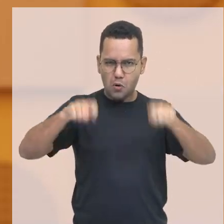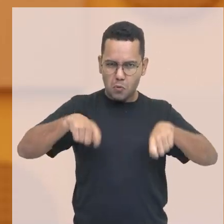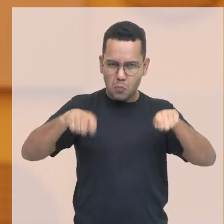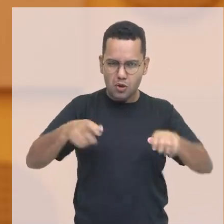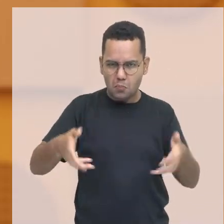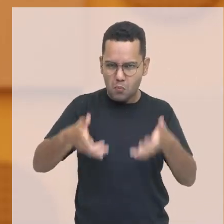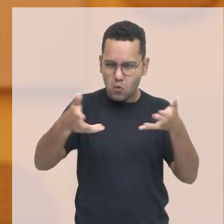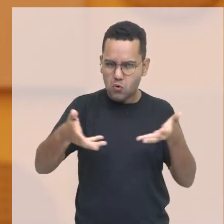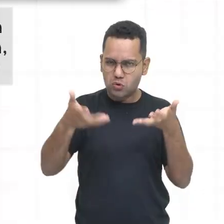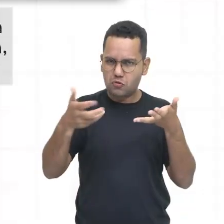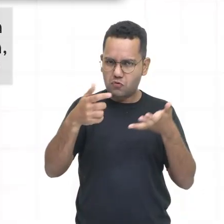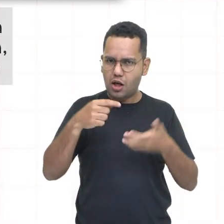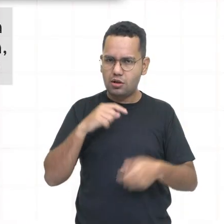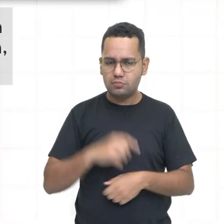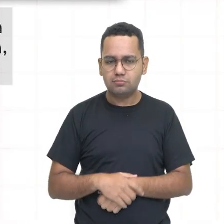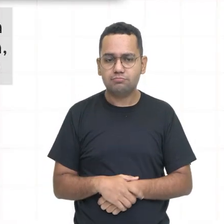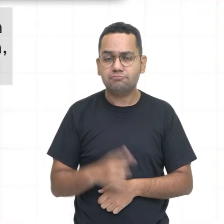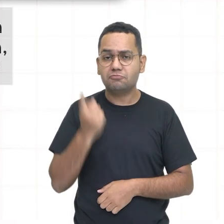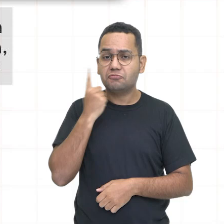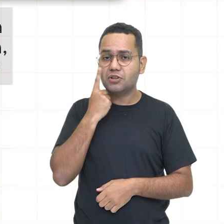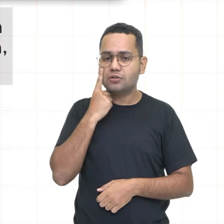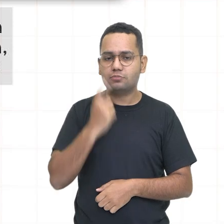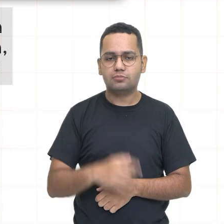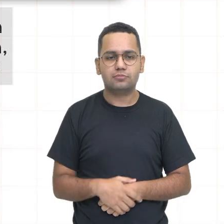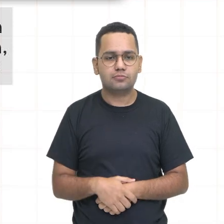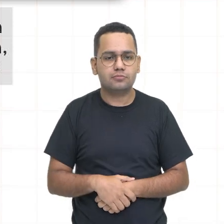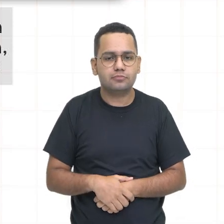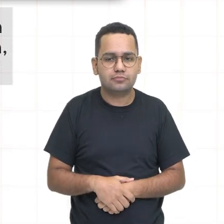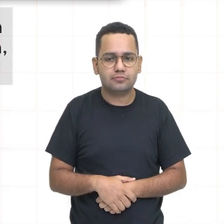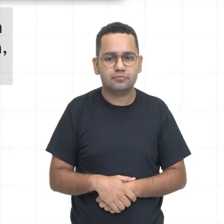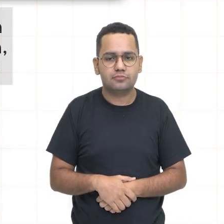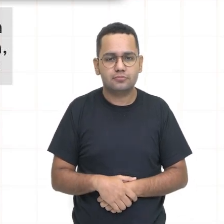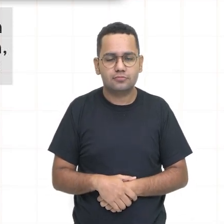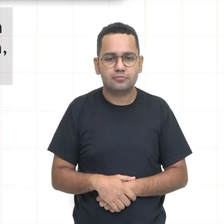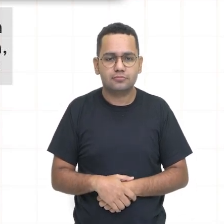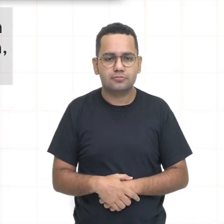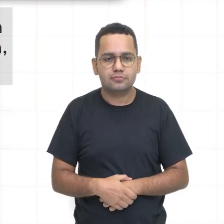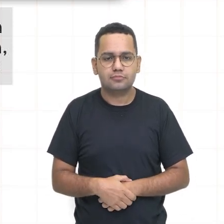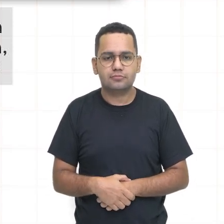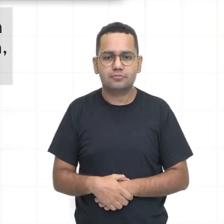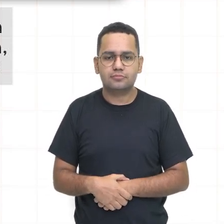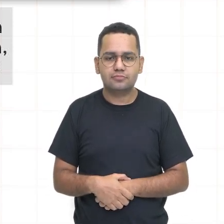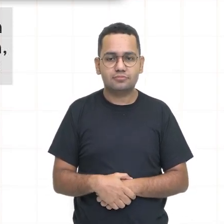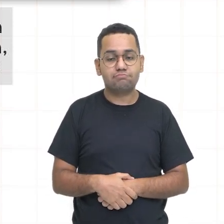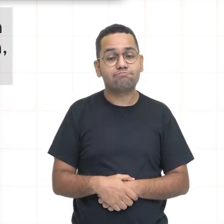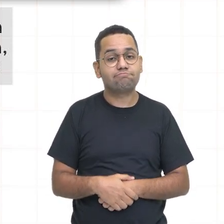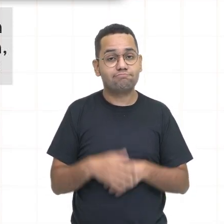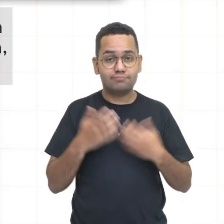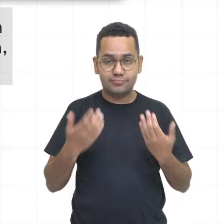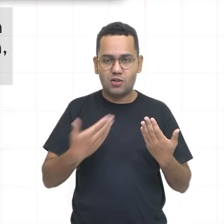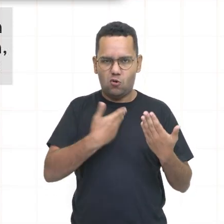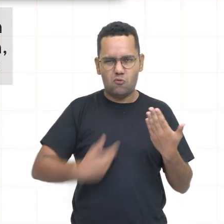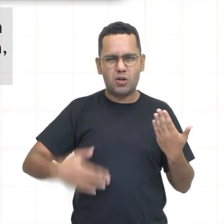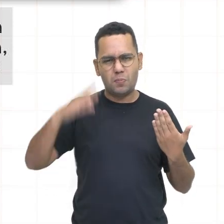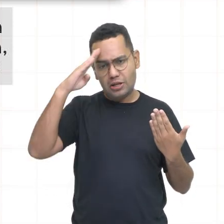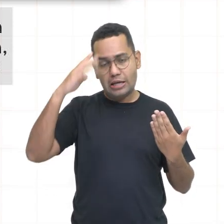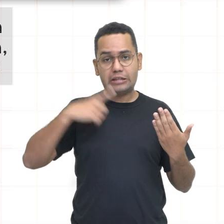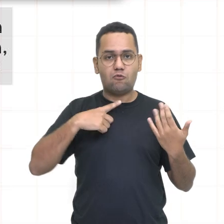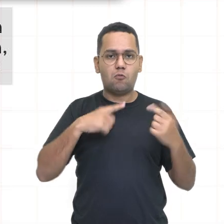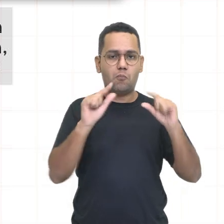partir de agora. Vamos ao texto. Vamos lá, galera. Mais uma vez, vem uma frase emblemática para a